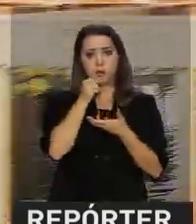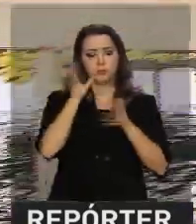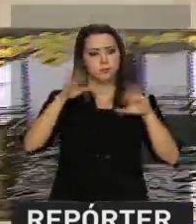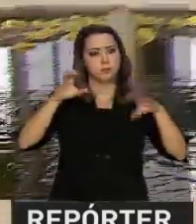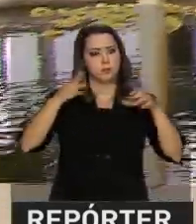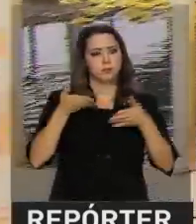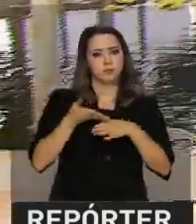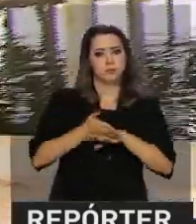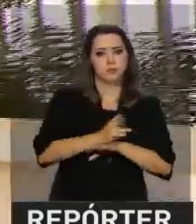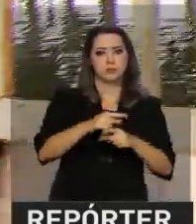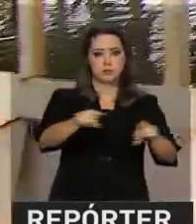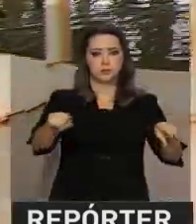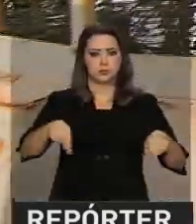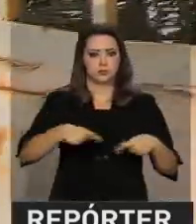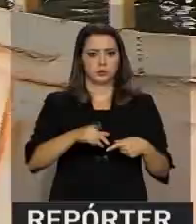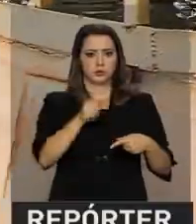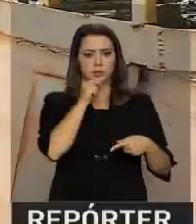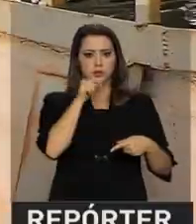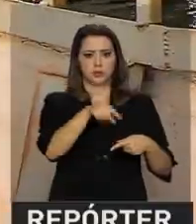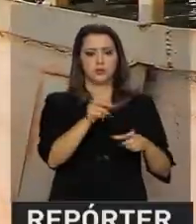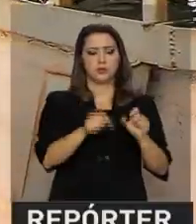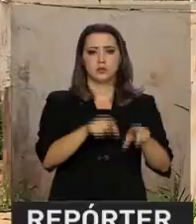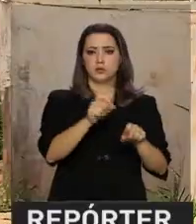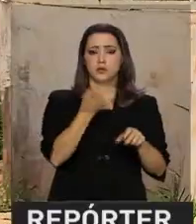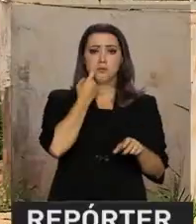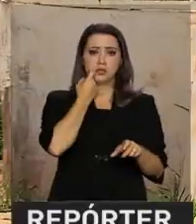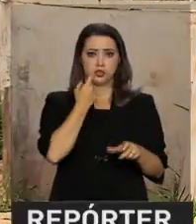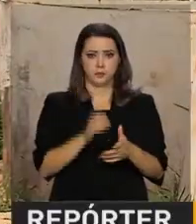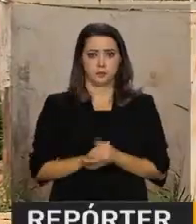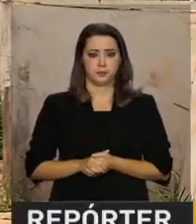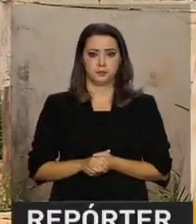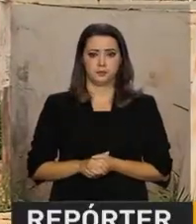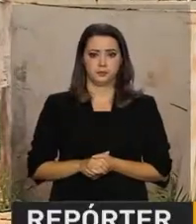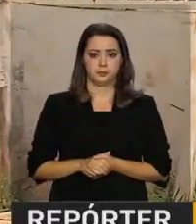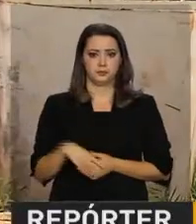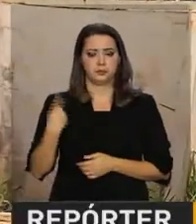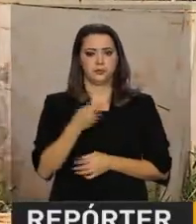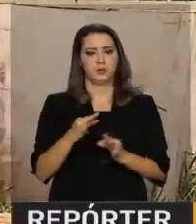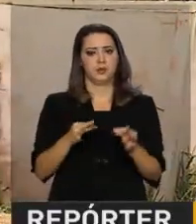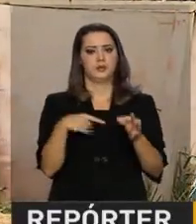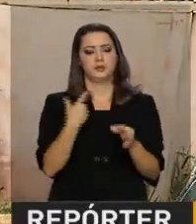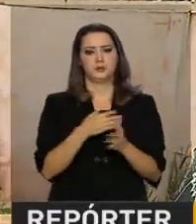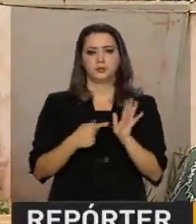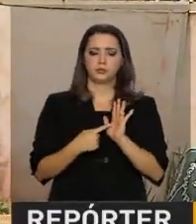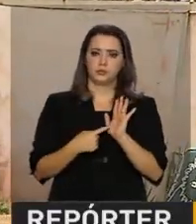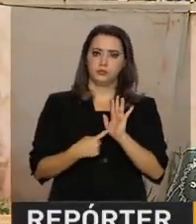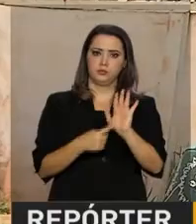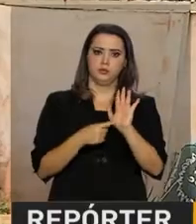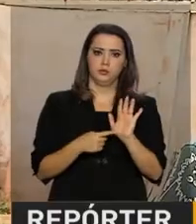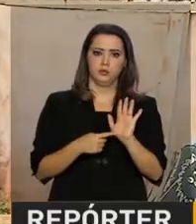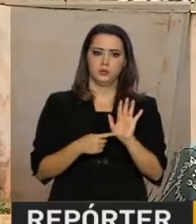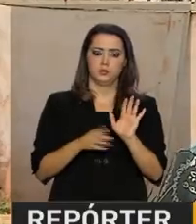e encaminha para esse tanque, onde são criadas tilápias. É uma tecnologia que nós queremos mostrar para a comunidade que é